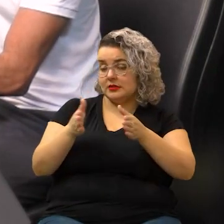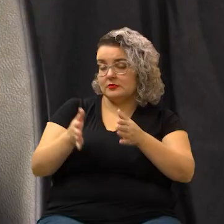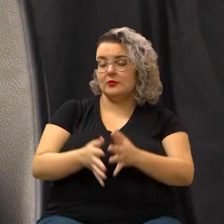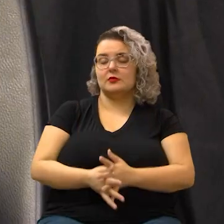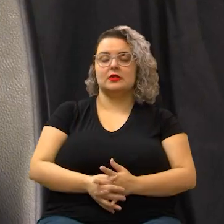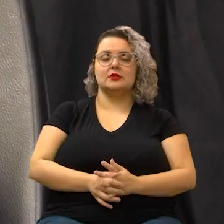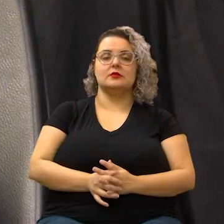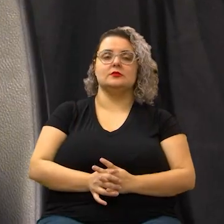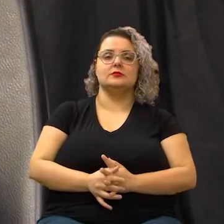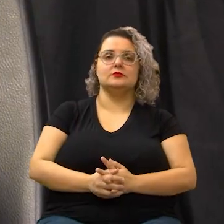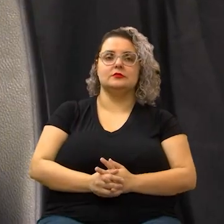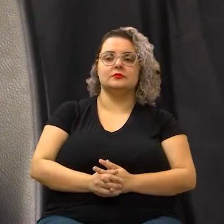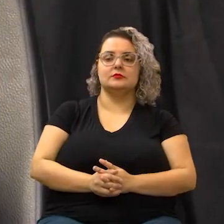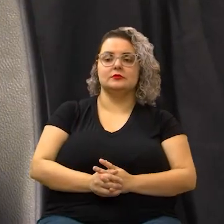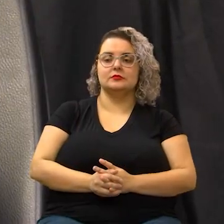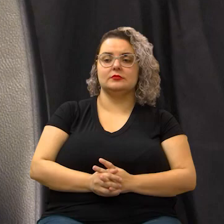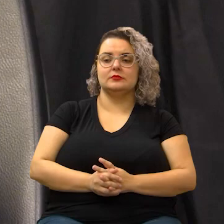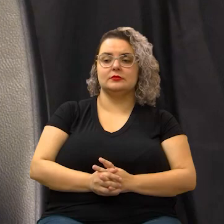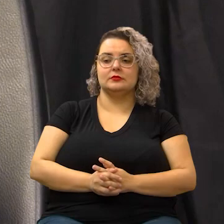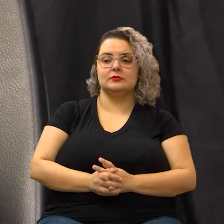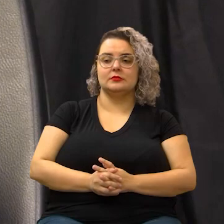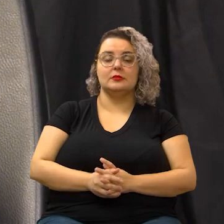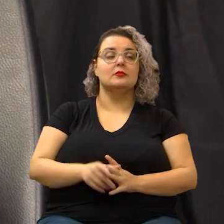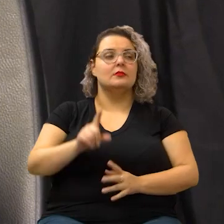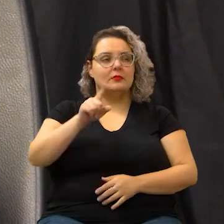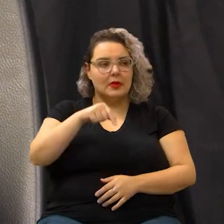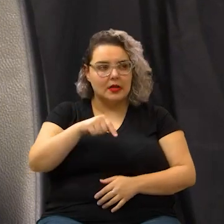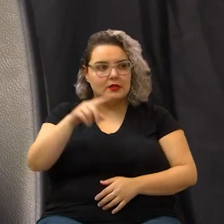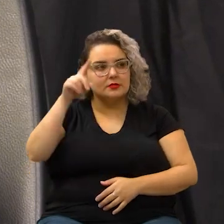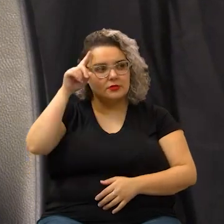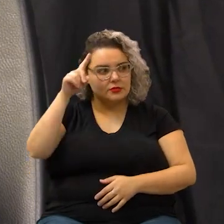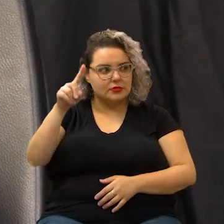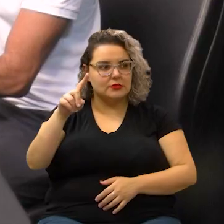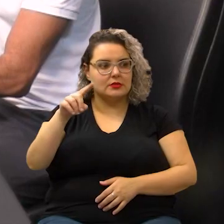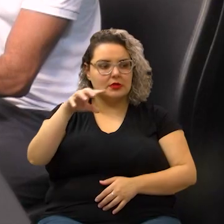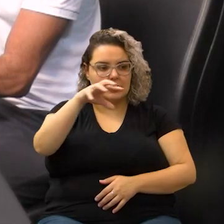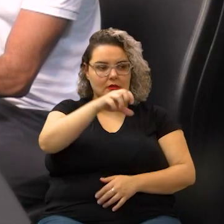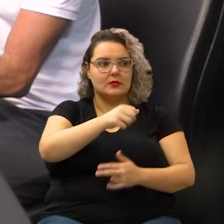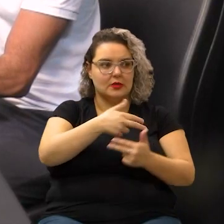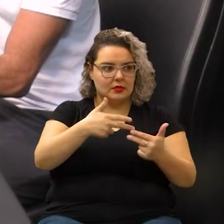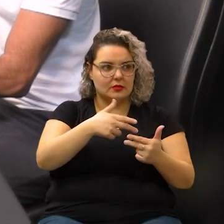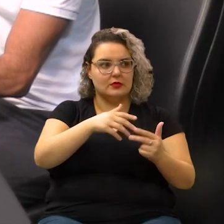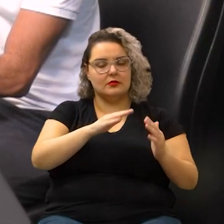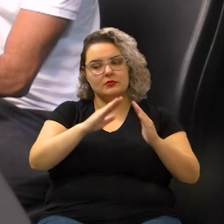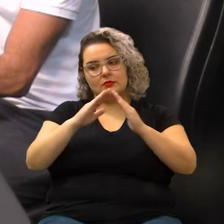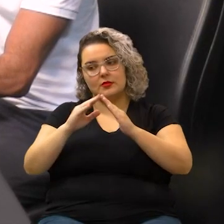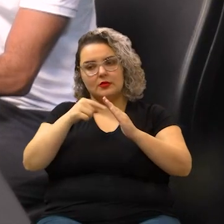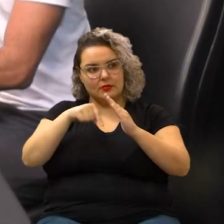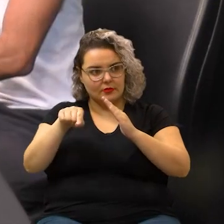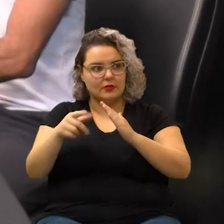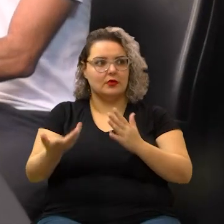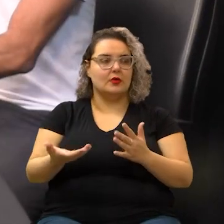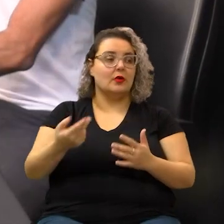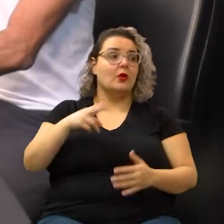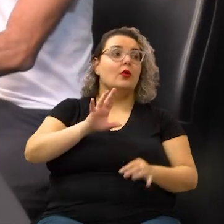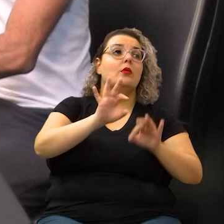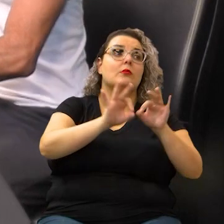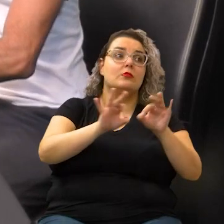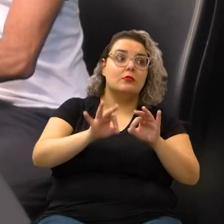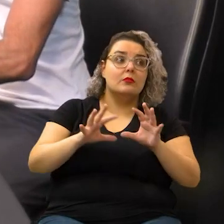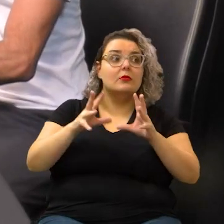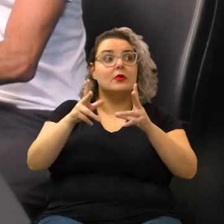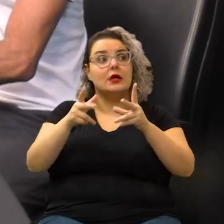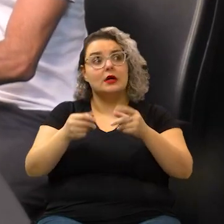falando por isso. Então, abalada por isso. Mas foi naquele mesmo dia que ela pegou as coisas dela e foi pra sua casa? Ou vocês